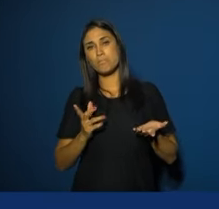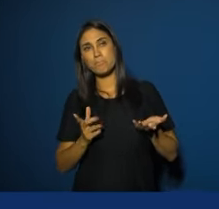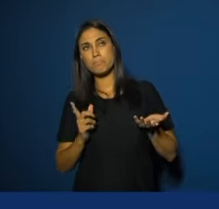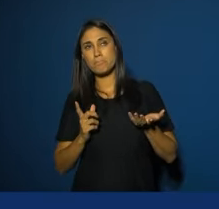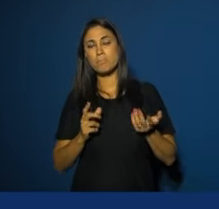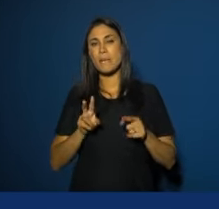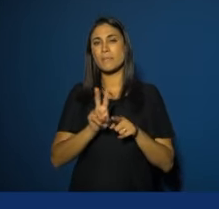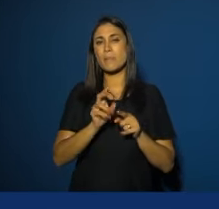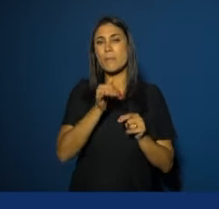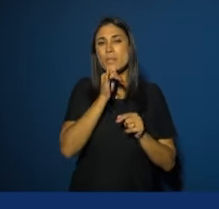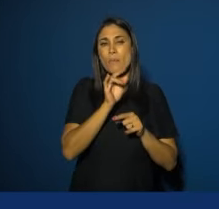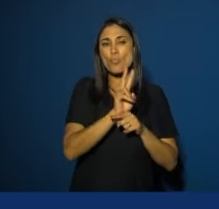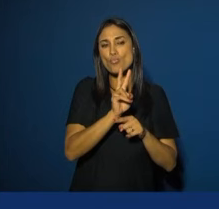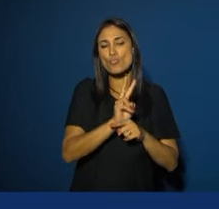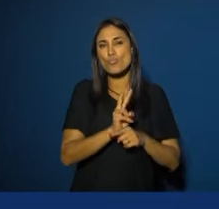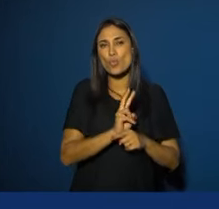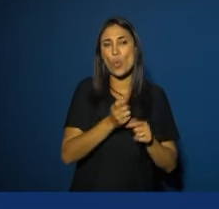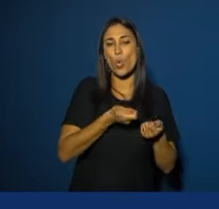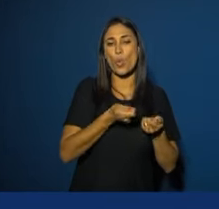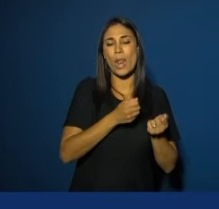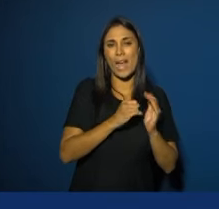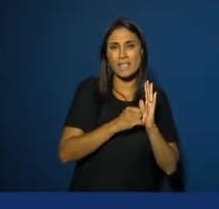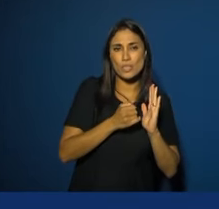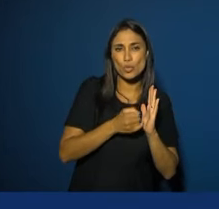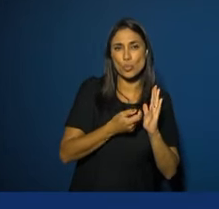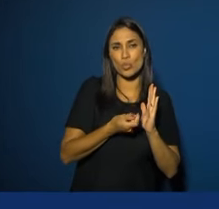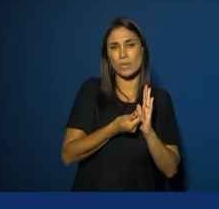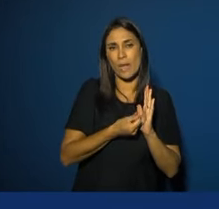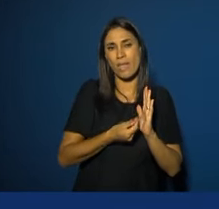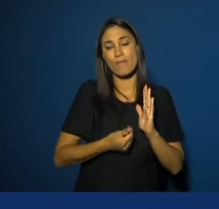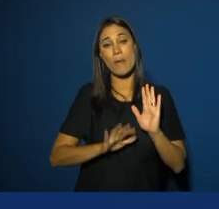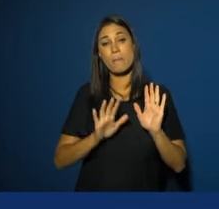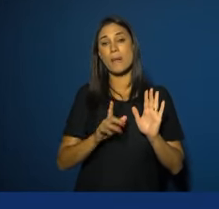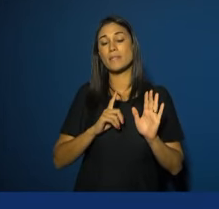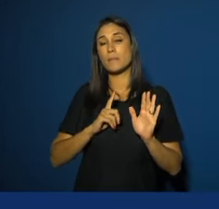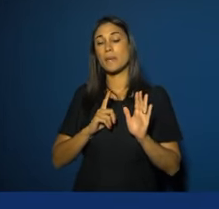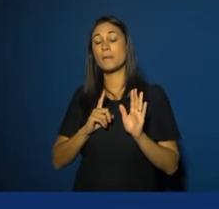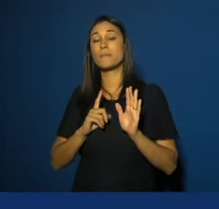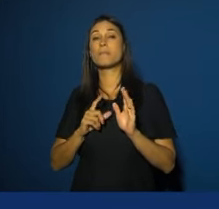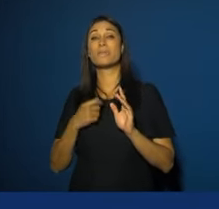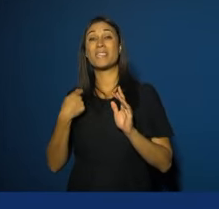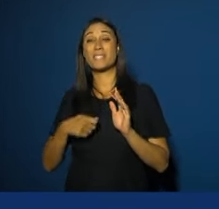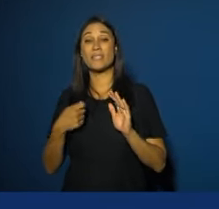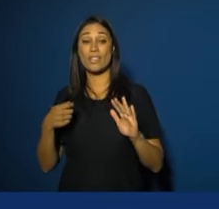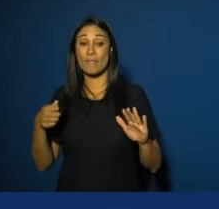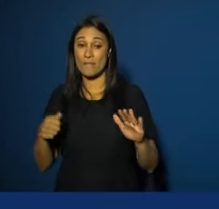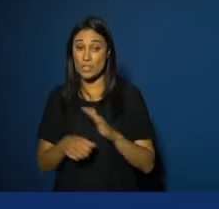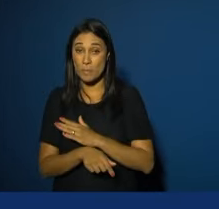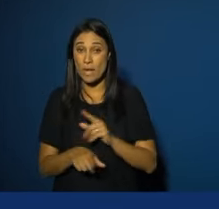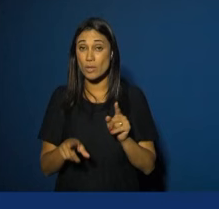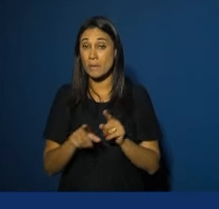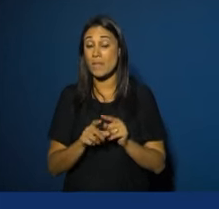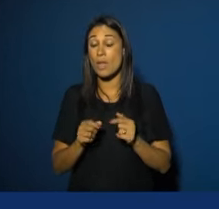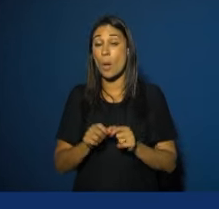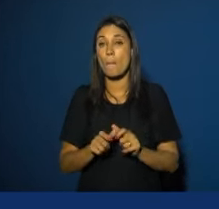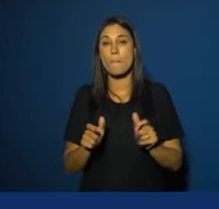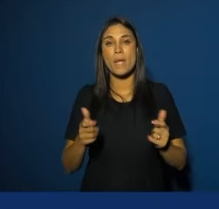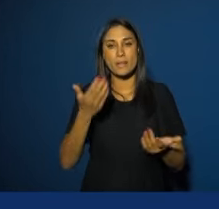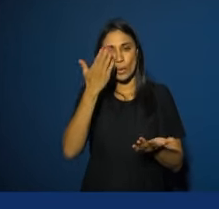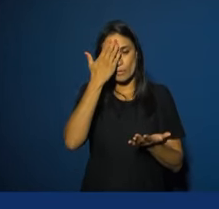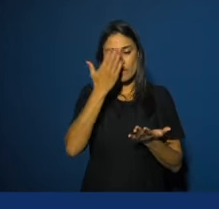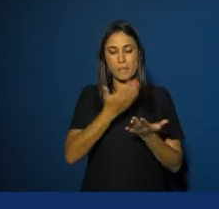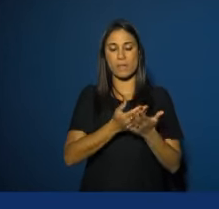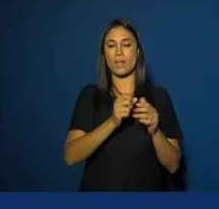conter as tarifas na medida possível. Por outro lado, existe a necessidade de viabilizar investimentos que aumentem a confiabilidade do